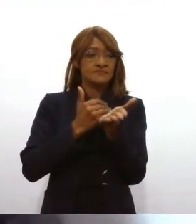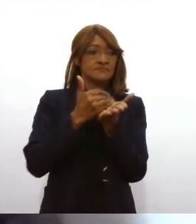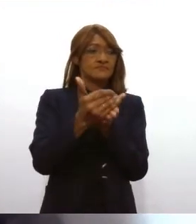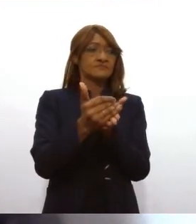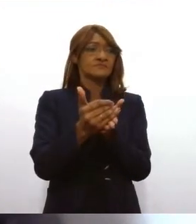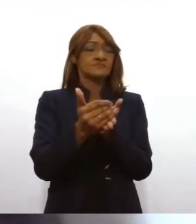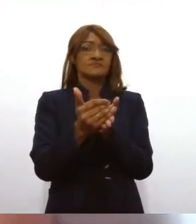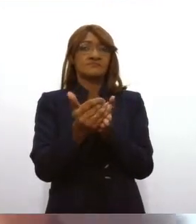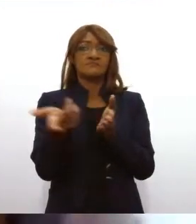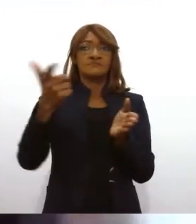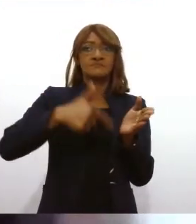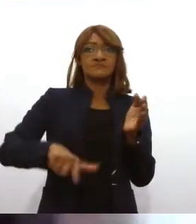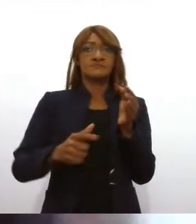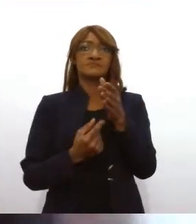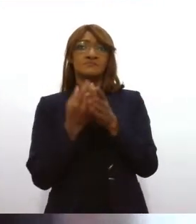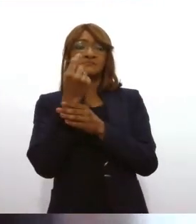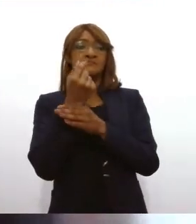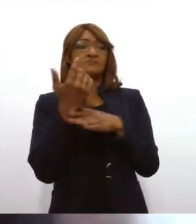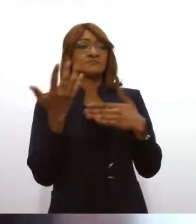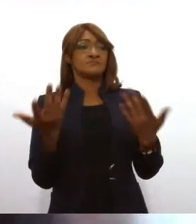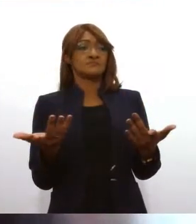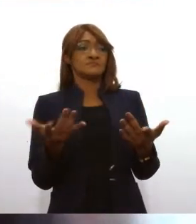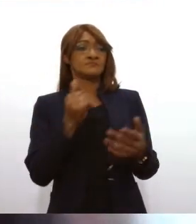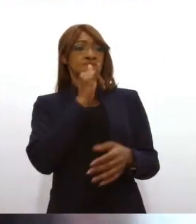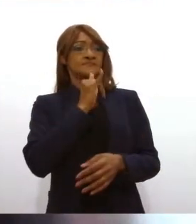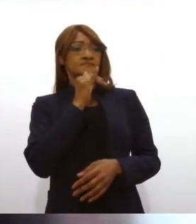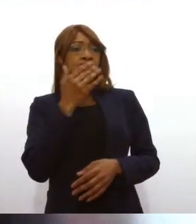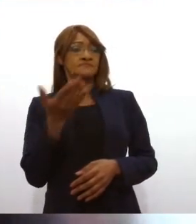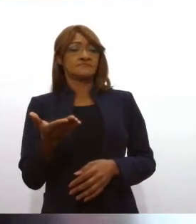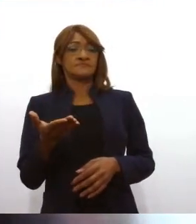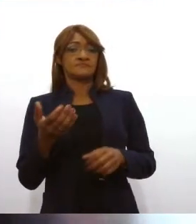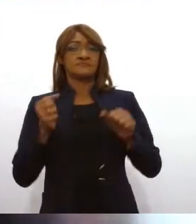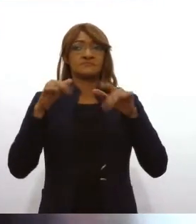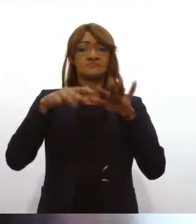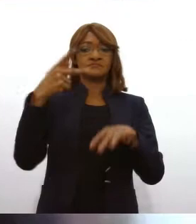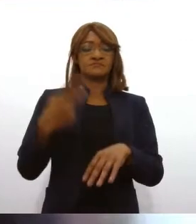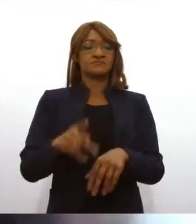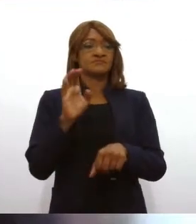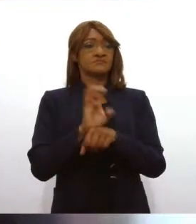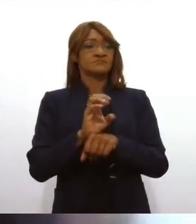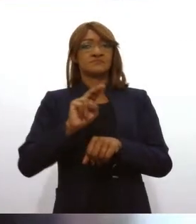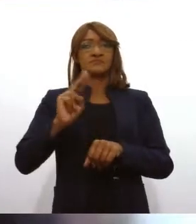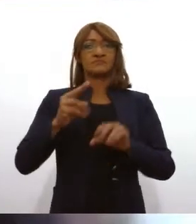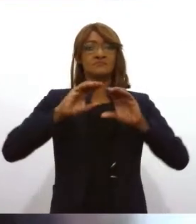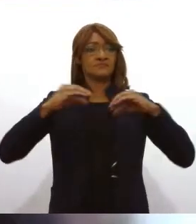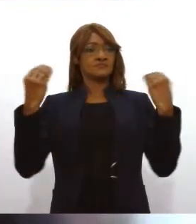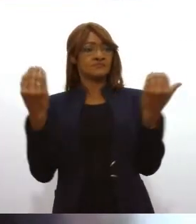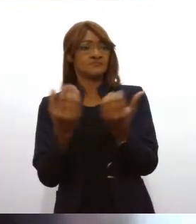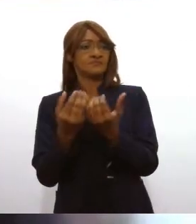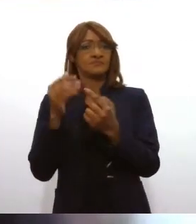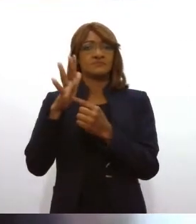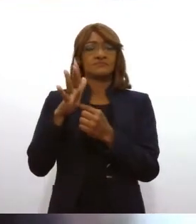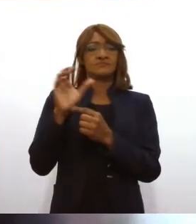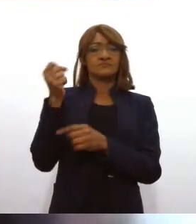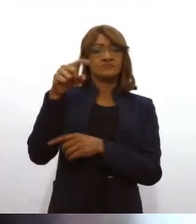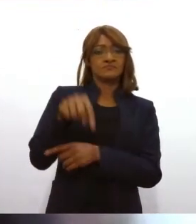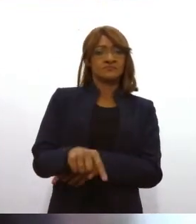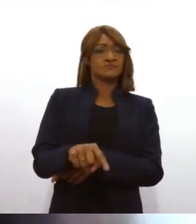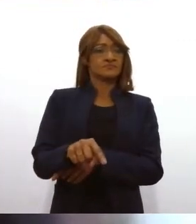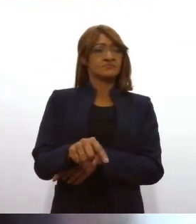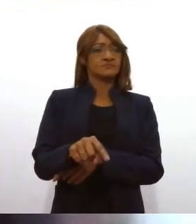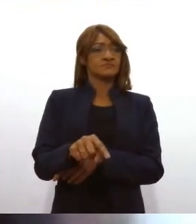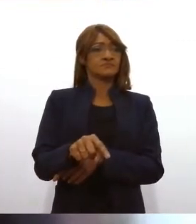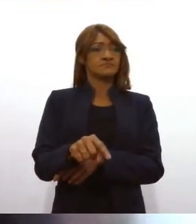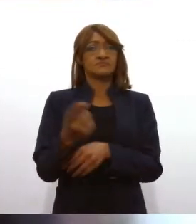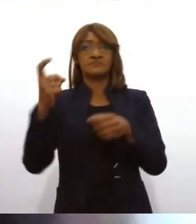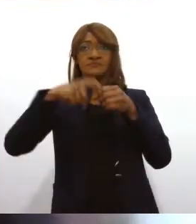girar novamente. Mas em relação a um evento, por exemplo, como captação para o Estado, um congresso, uma feira, que Sergipe passou muito tempo fora dessa rota, não